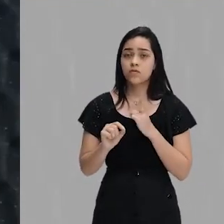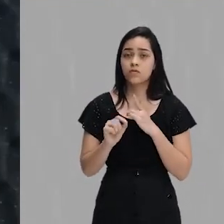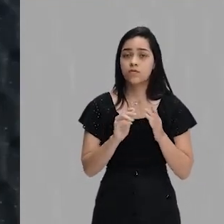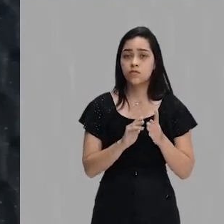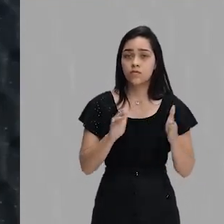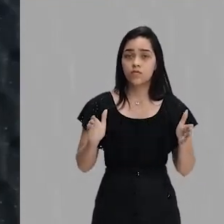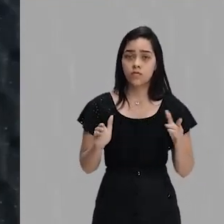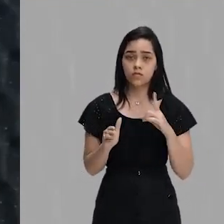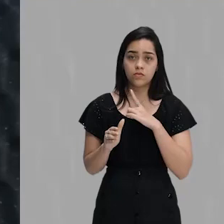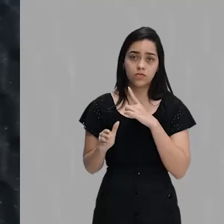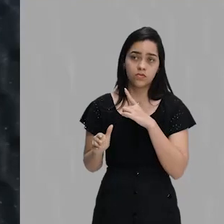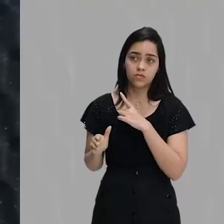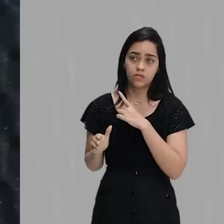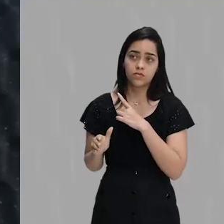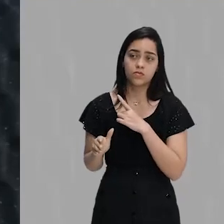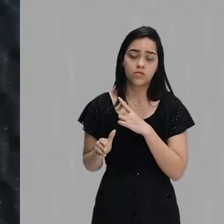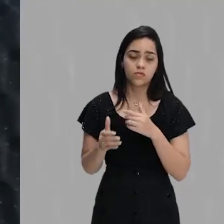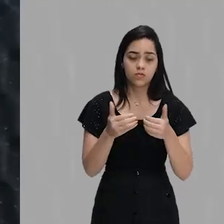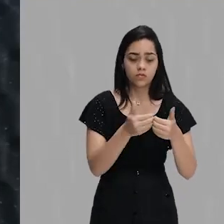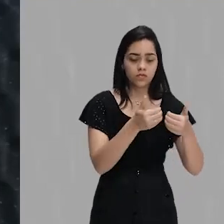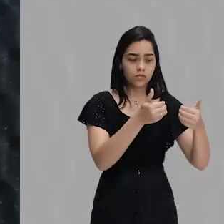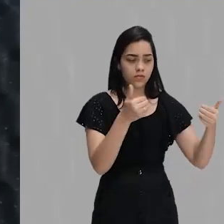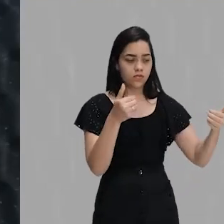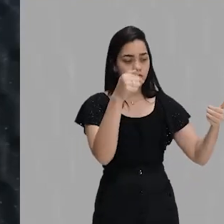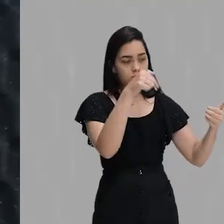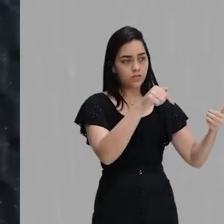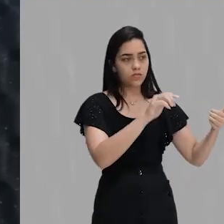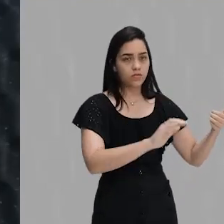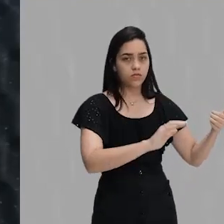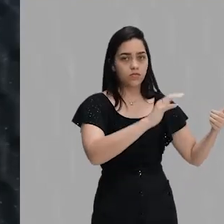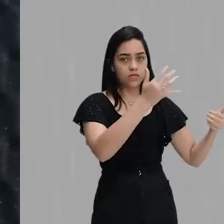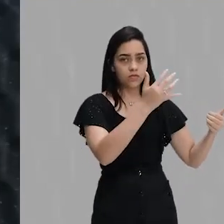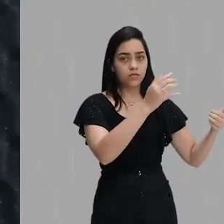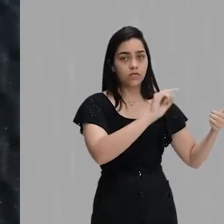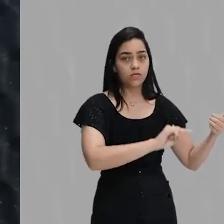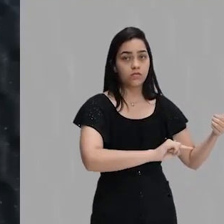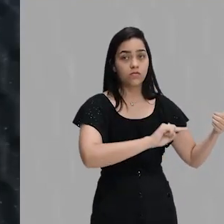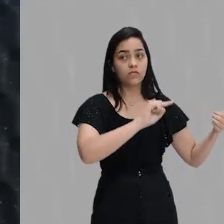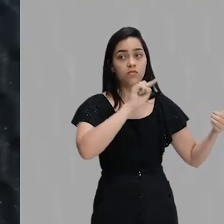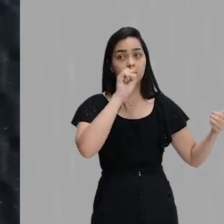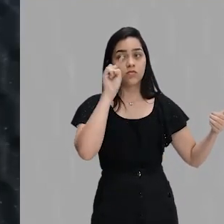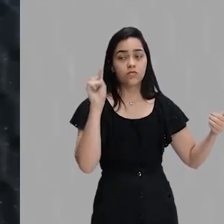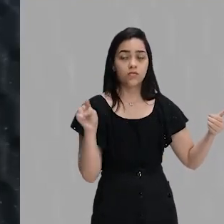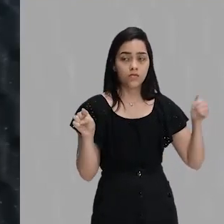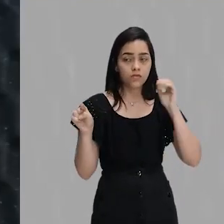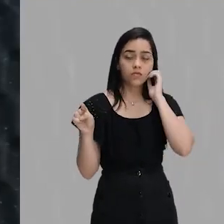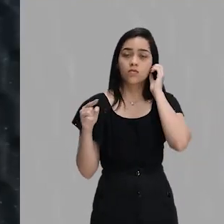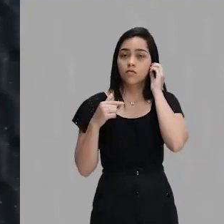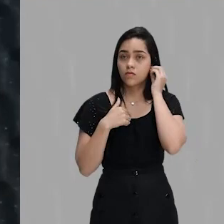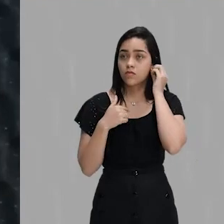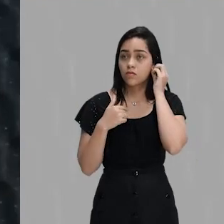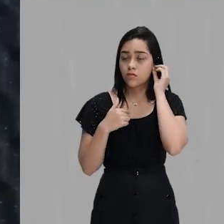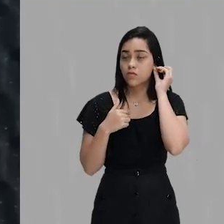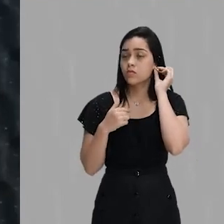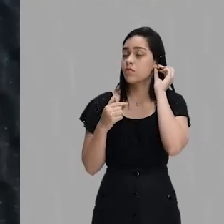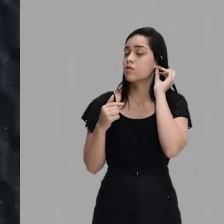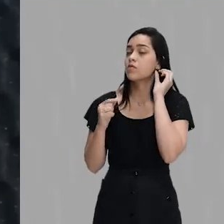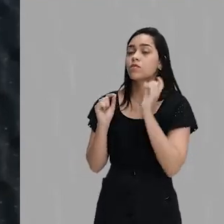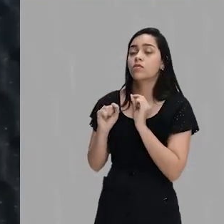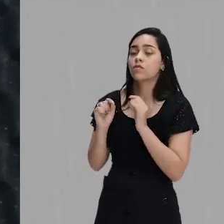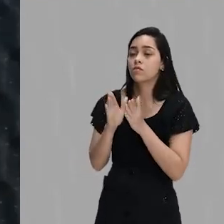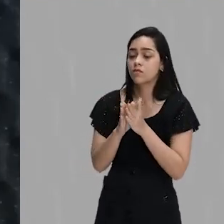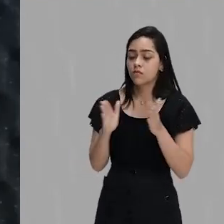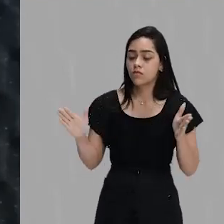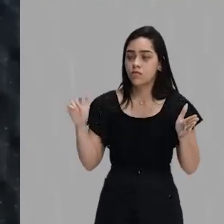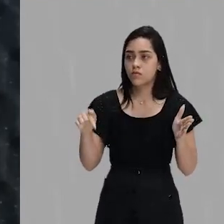período que vai de uma divisão, aí a divisão acontece, e aí depois que ela vai para uma outra divisão, esse espaço